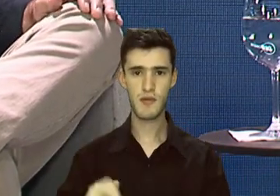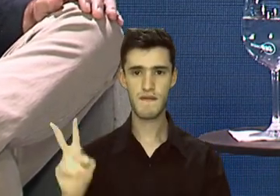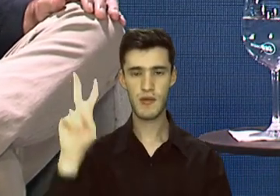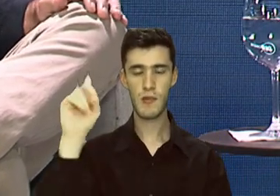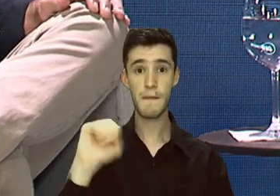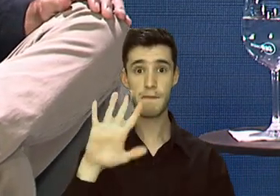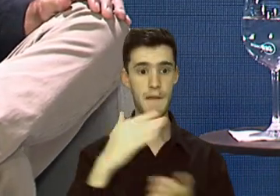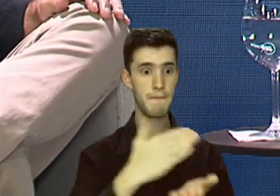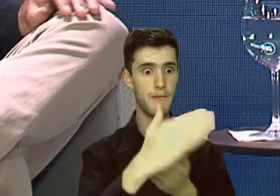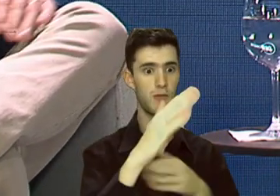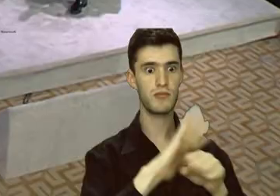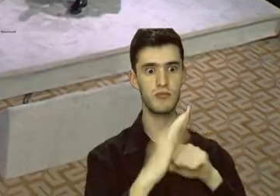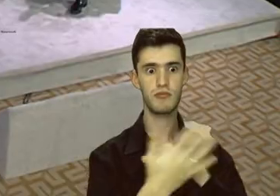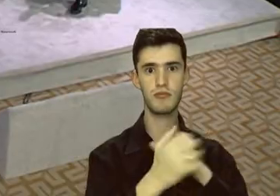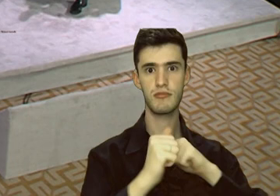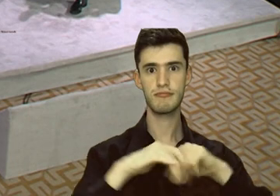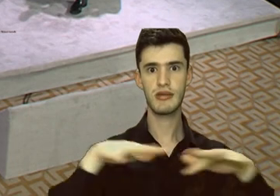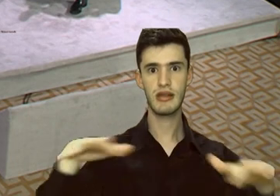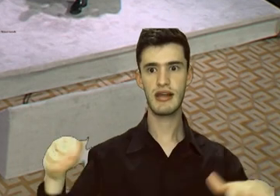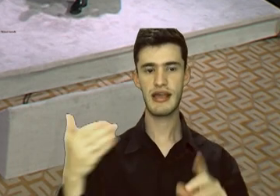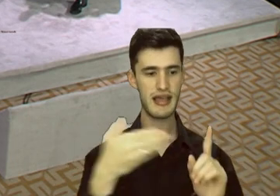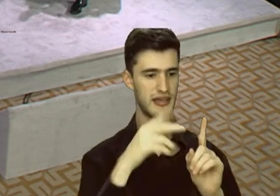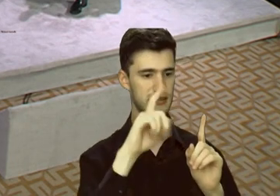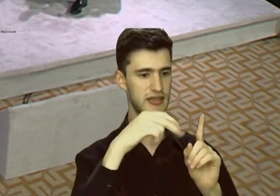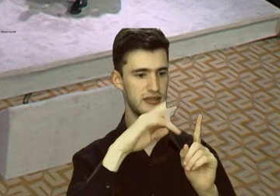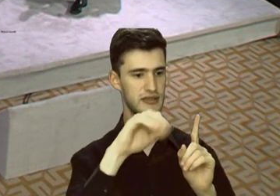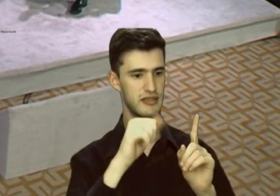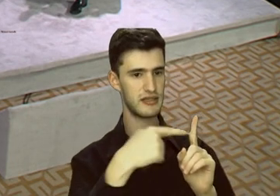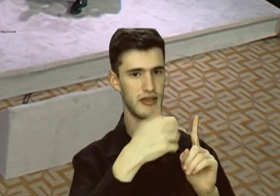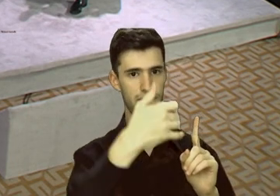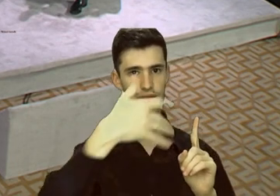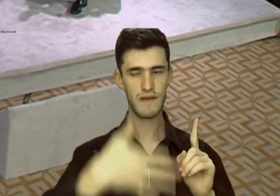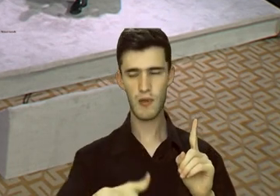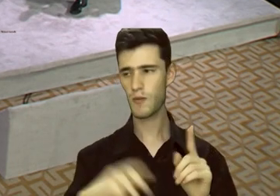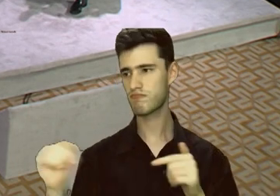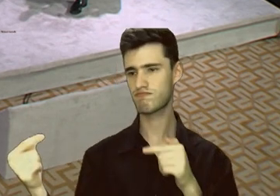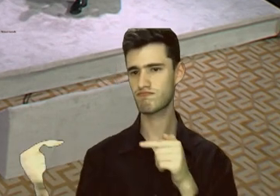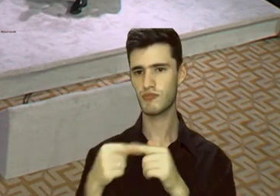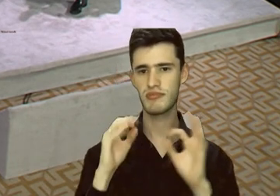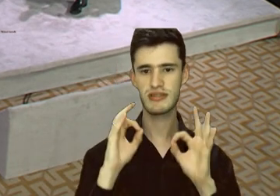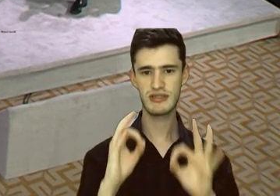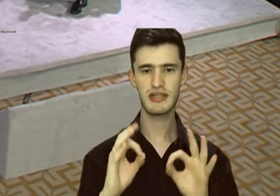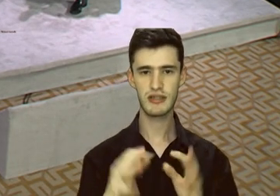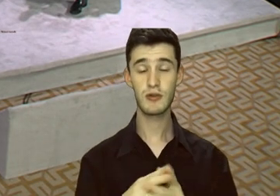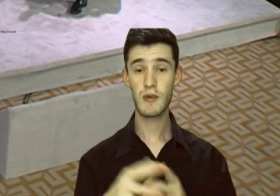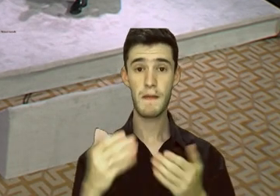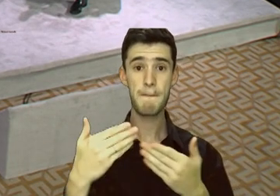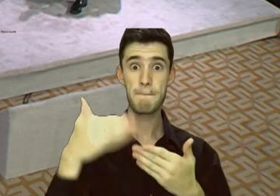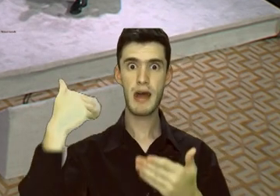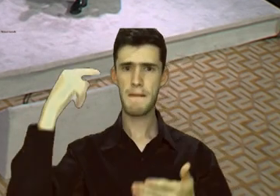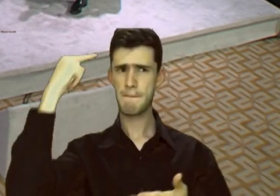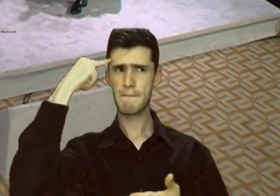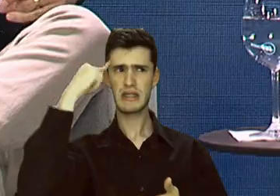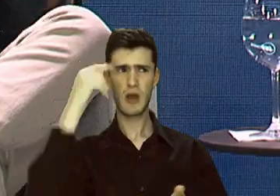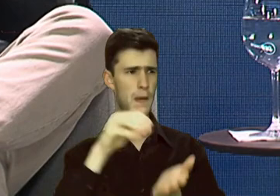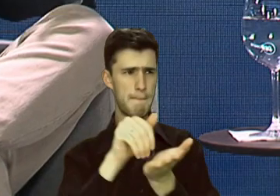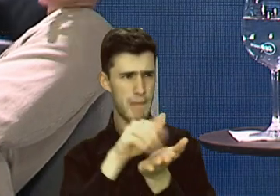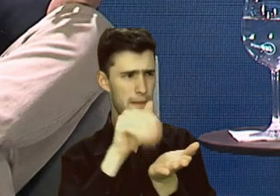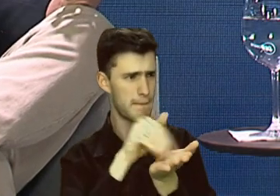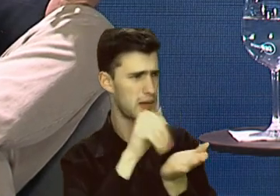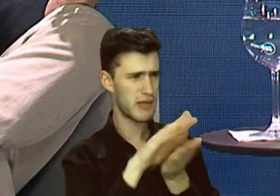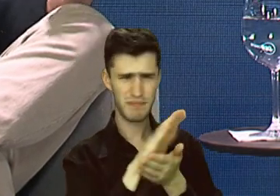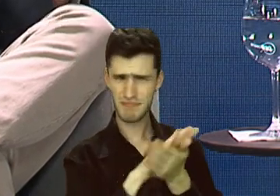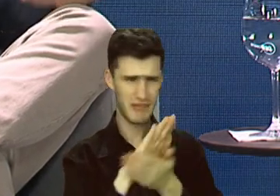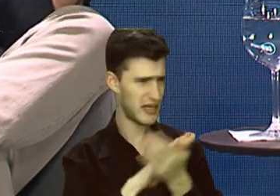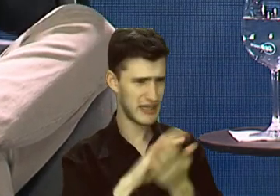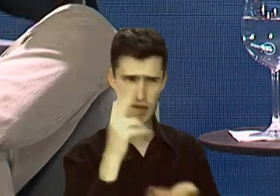a gente sofre tudo que o Dantas falou a gente perdeu muitos colaboradores no primeiro momento a gente falou não vamos demitir ninguém vamos manter a nossa equipe mas logo